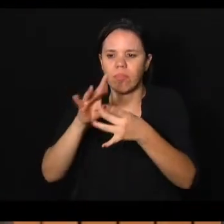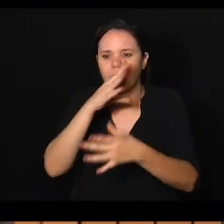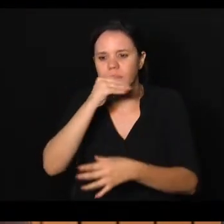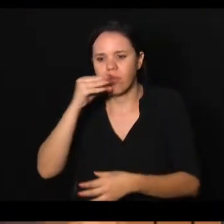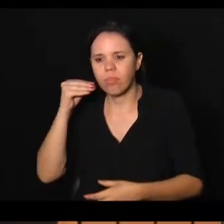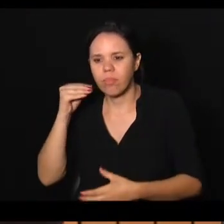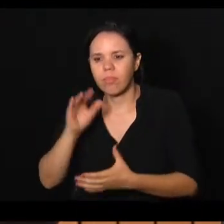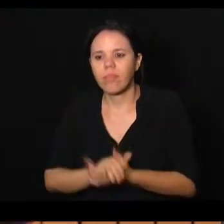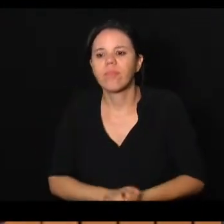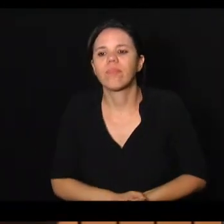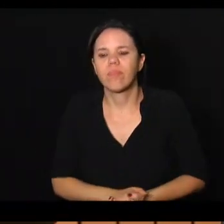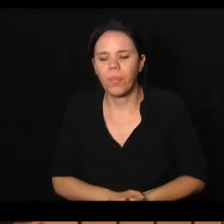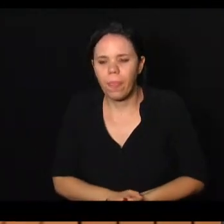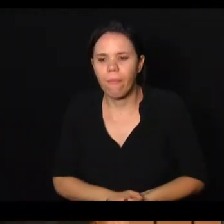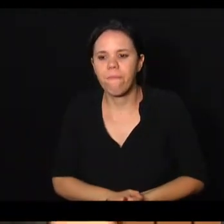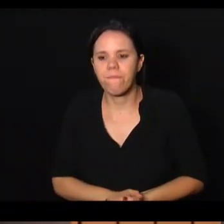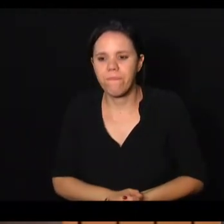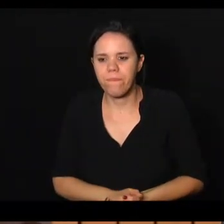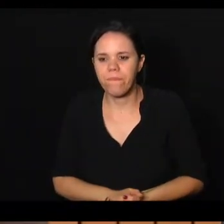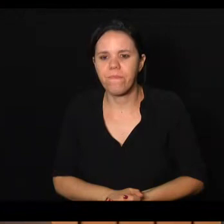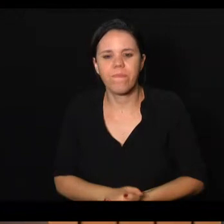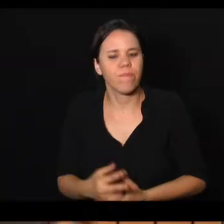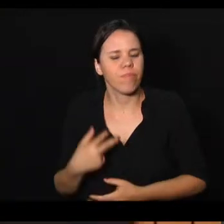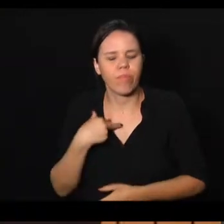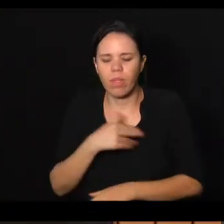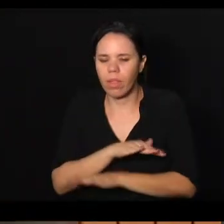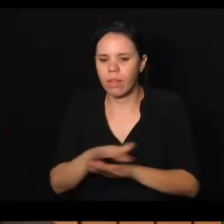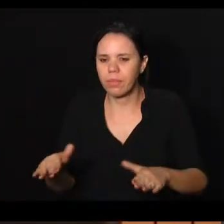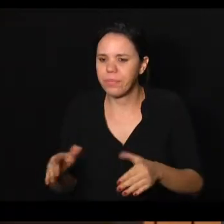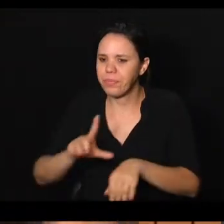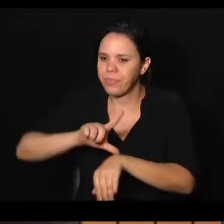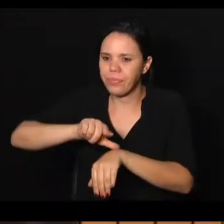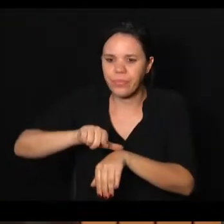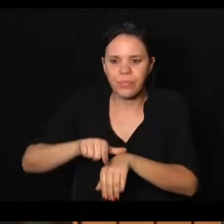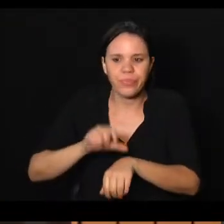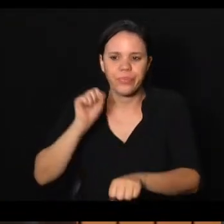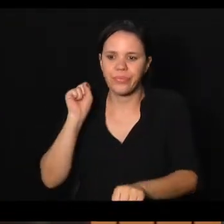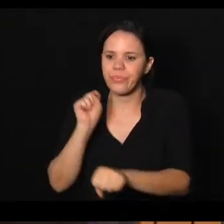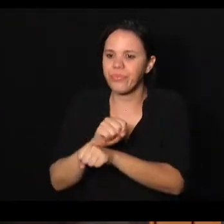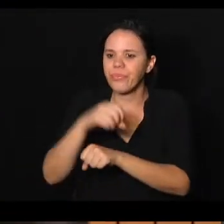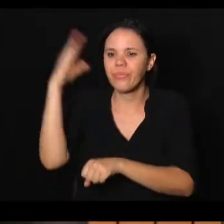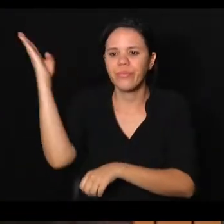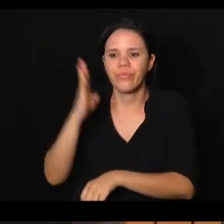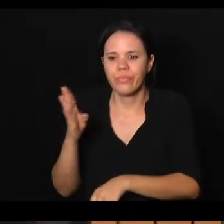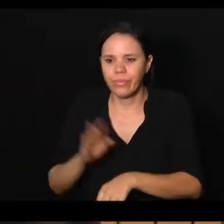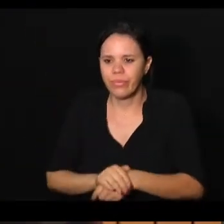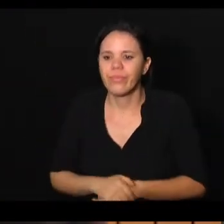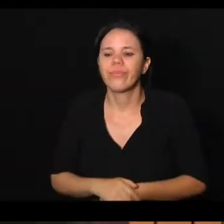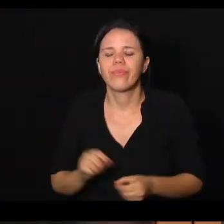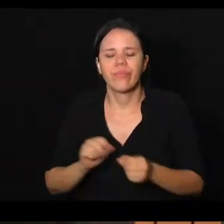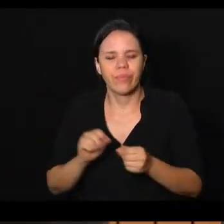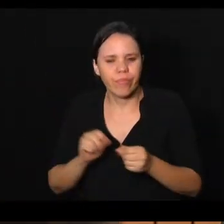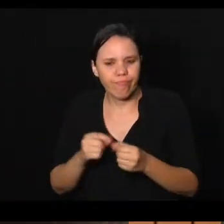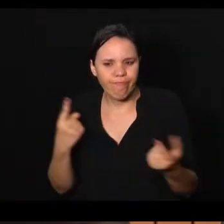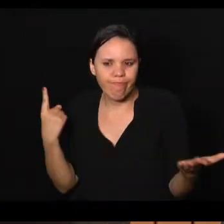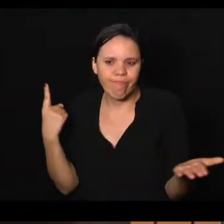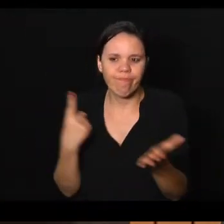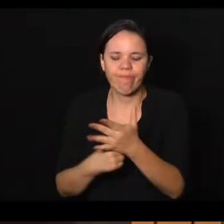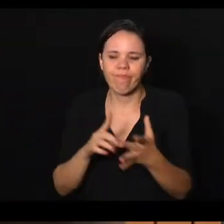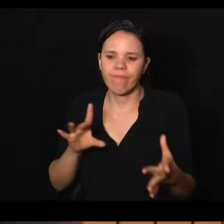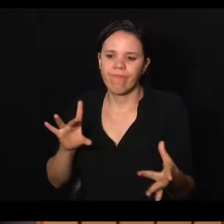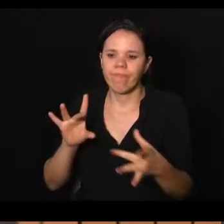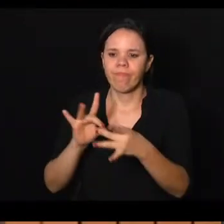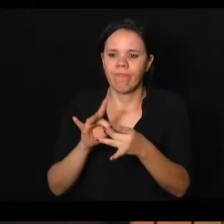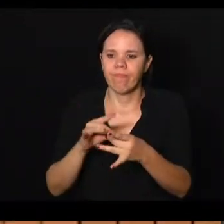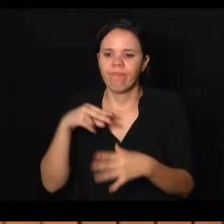adolescentes. Não dá mais para a gente adiar. Esse Brasil tem que fazer um pacto entre